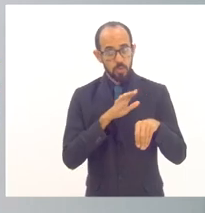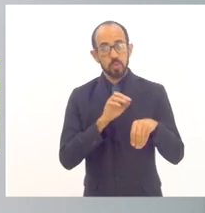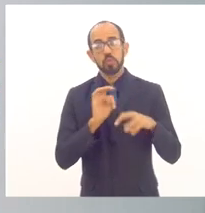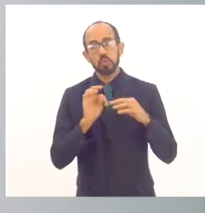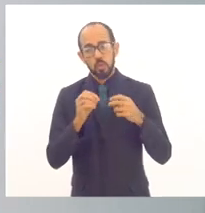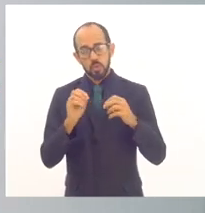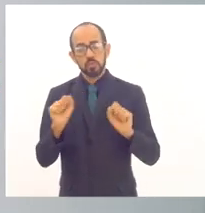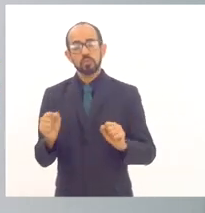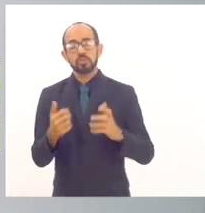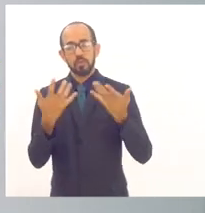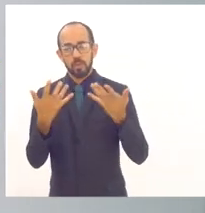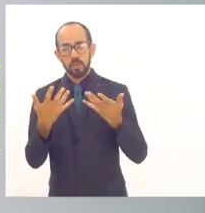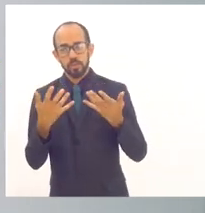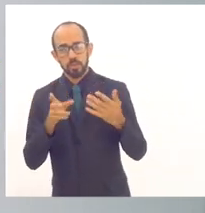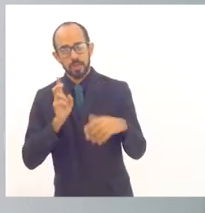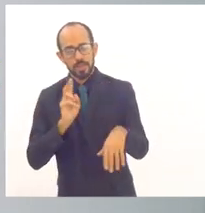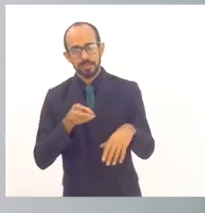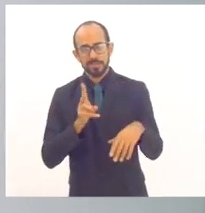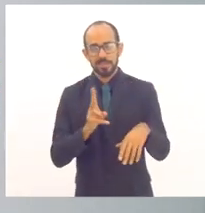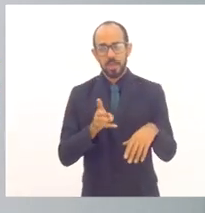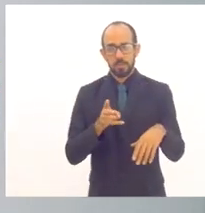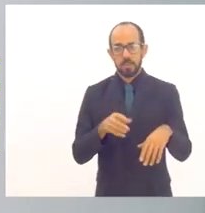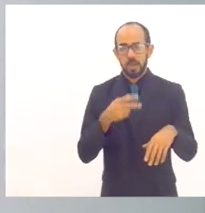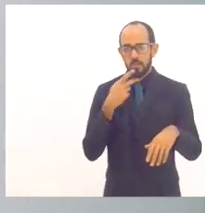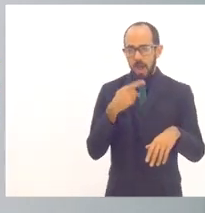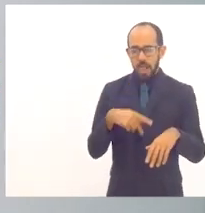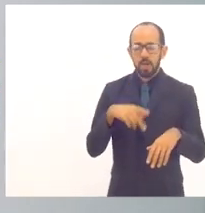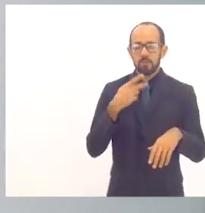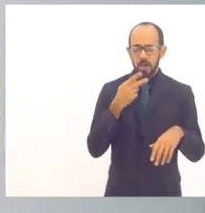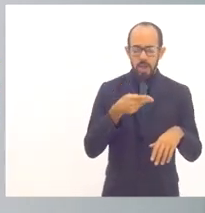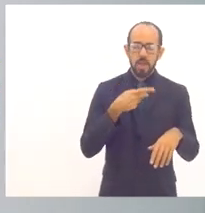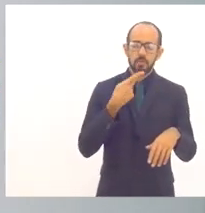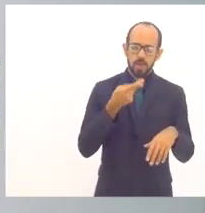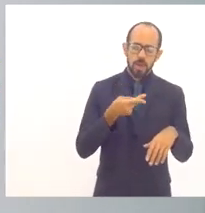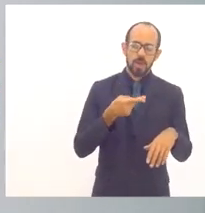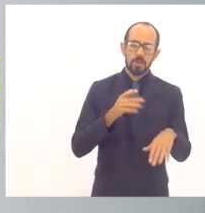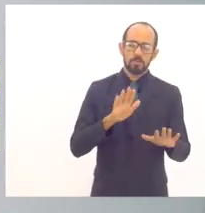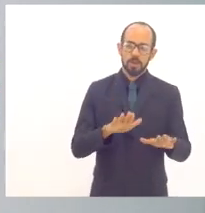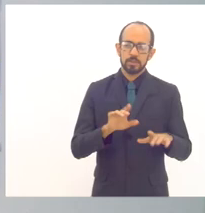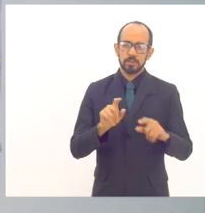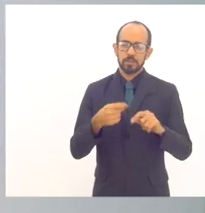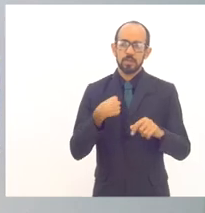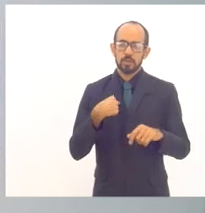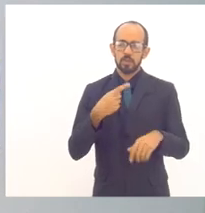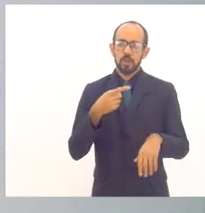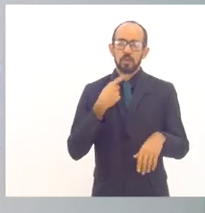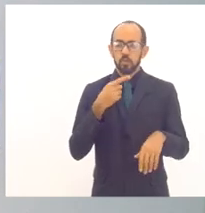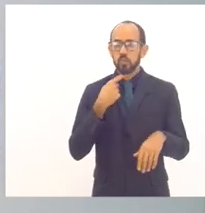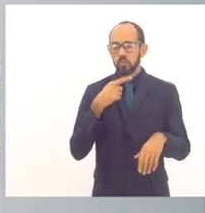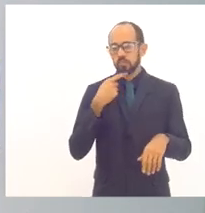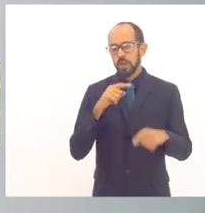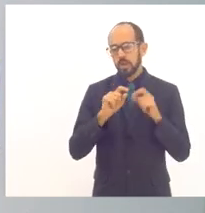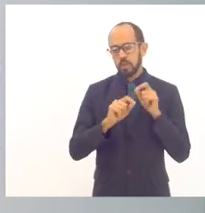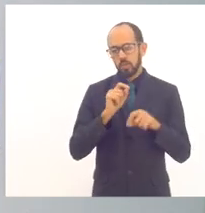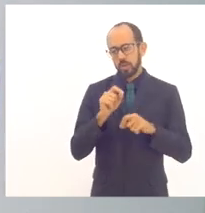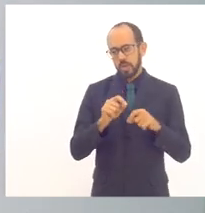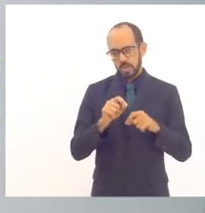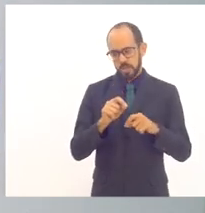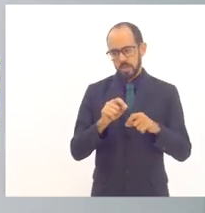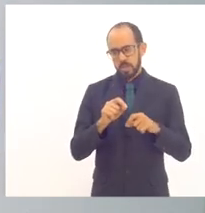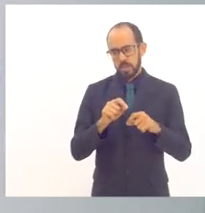evento, ele está presente, batendo nessa tecla. E aí eu me perguntei o